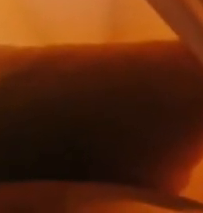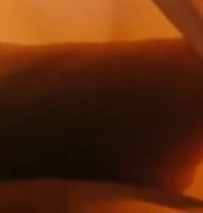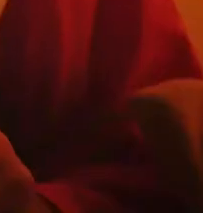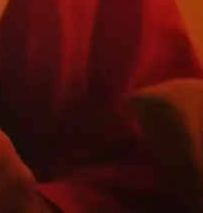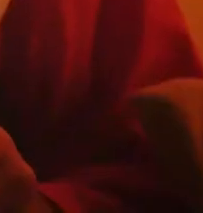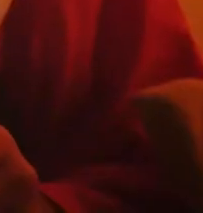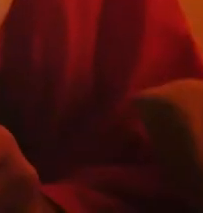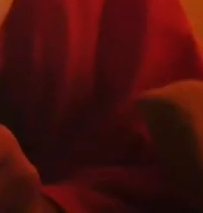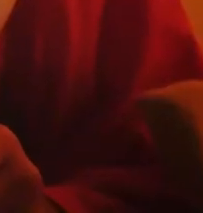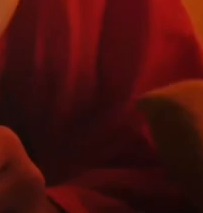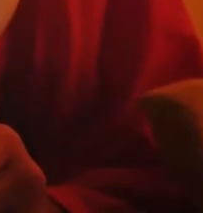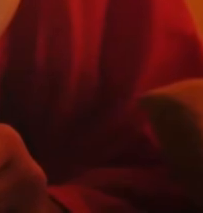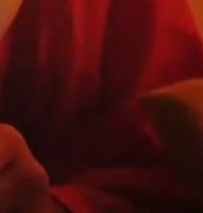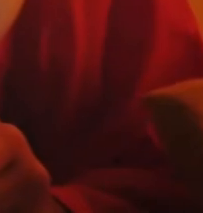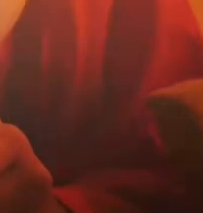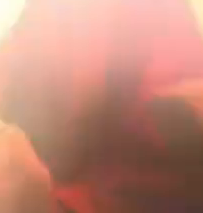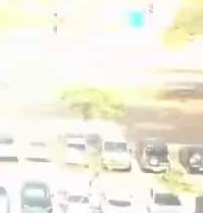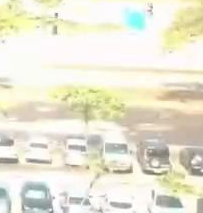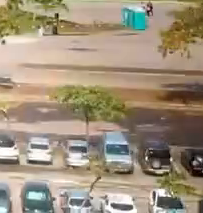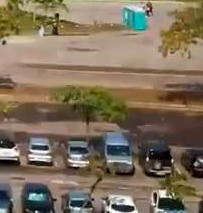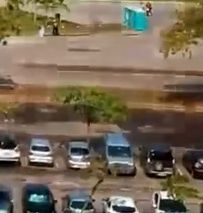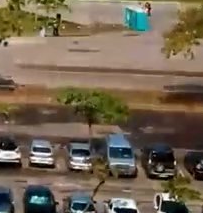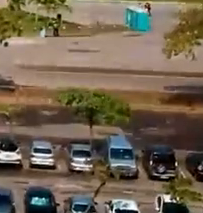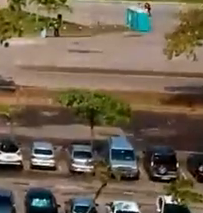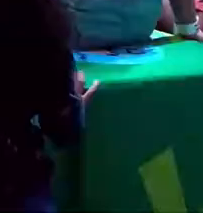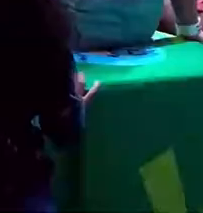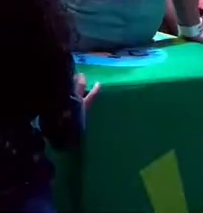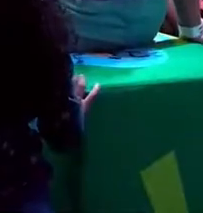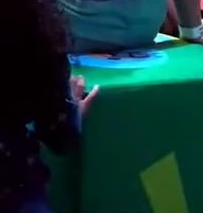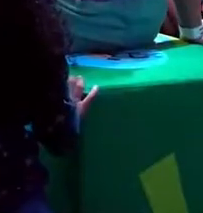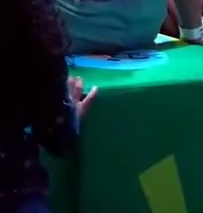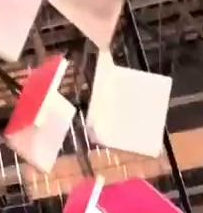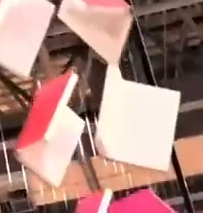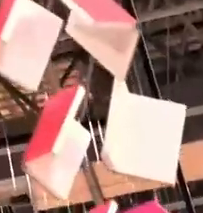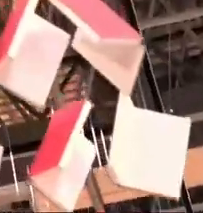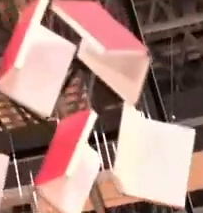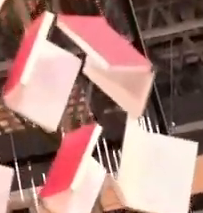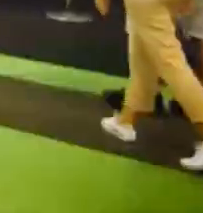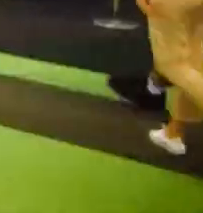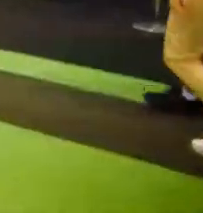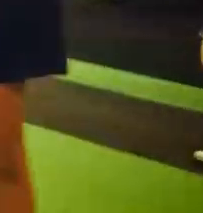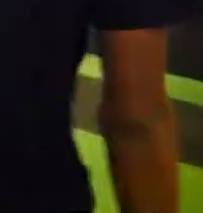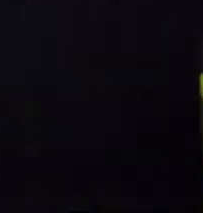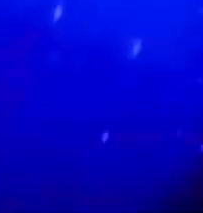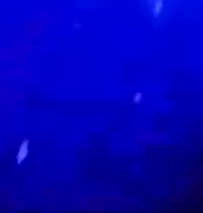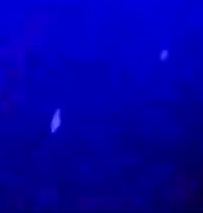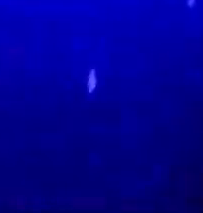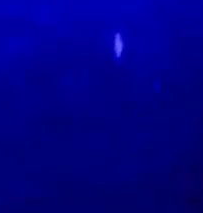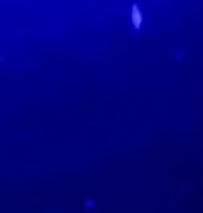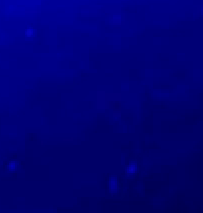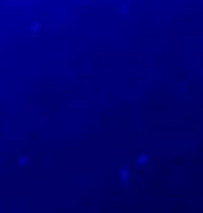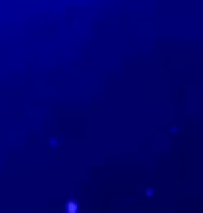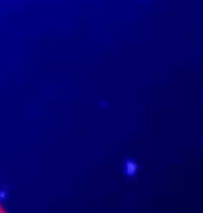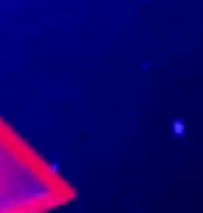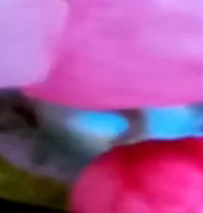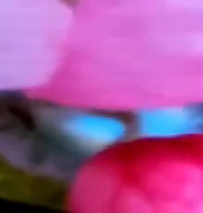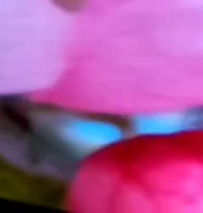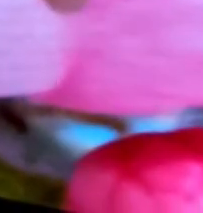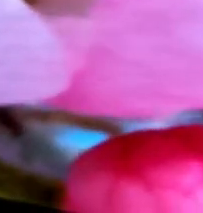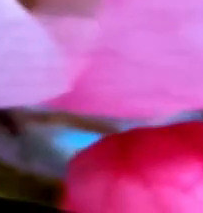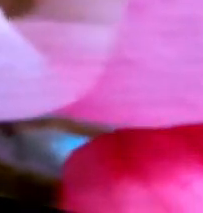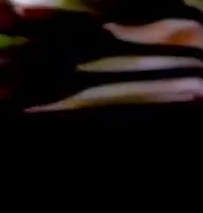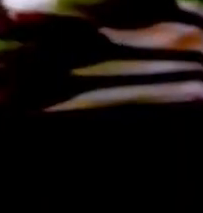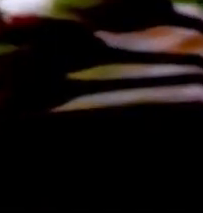diferentes de uma mesma aventura e esse Grande Encontro de narrativas e de momentos inesquecíveis está chegando